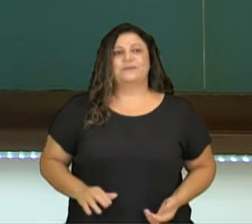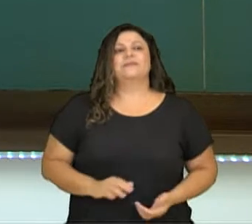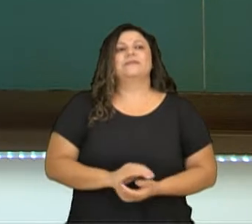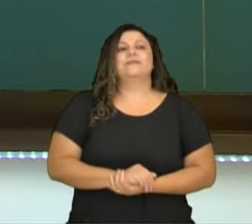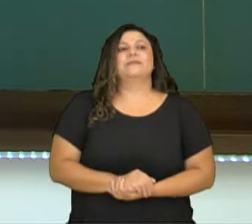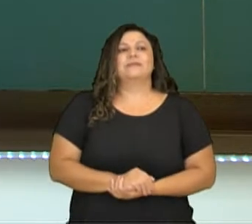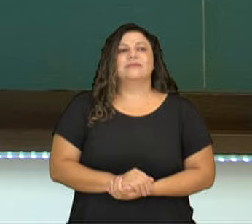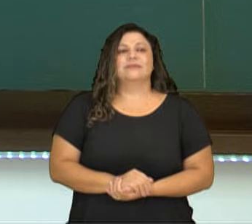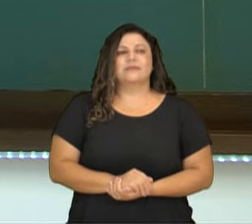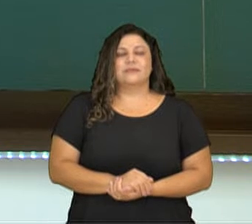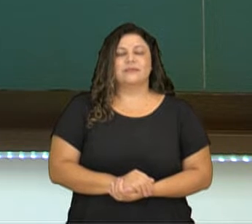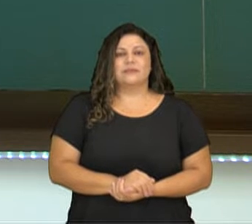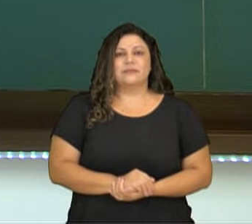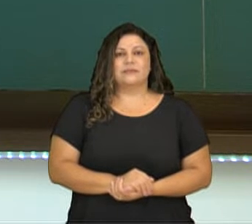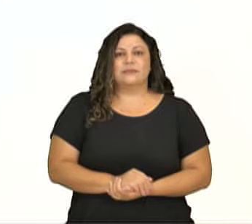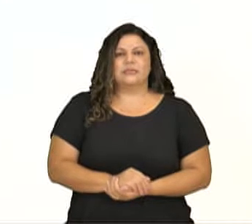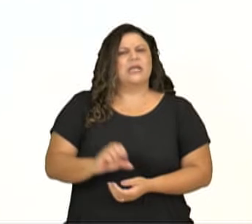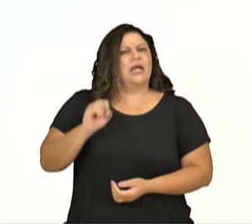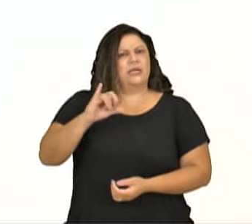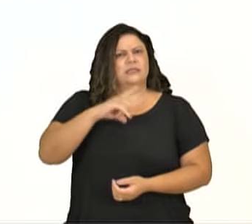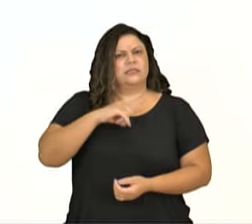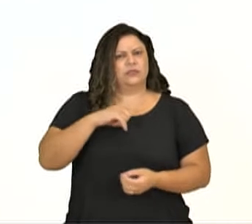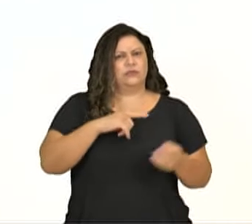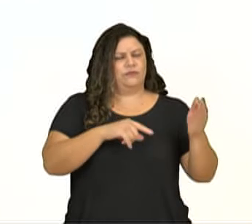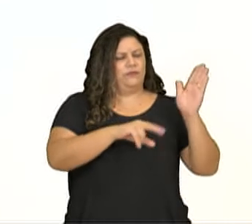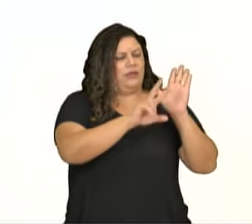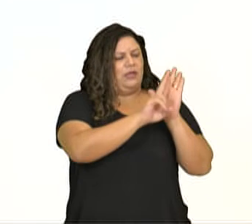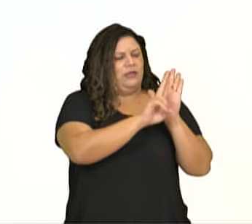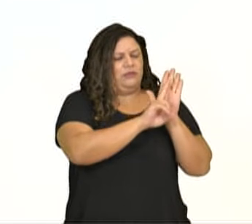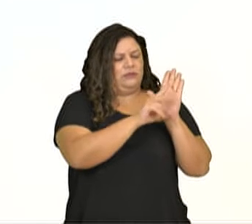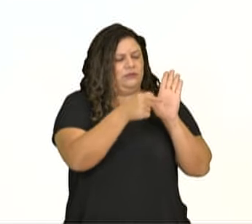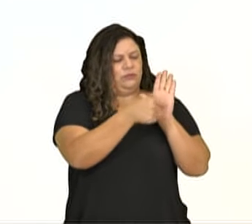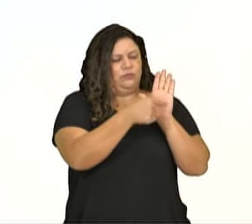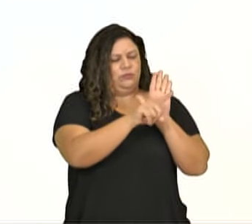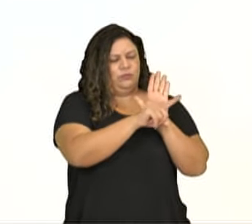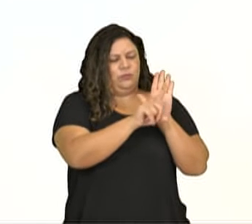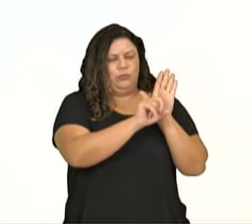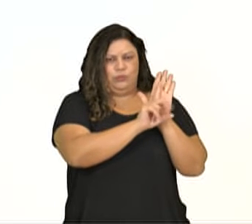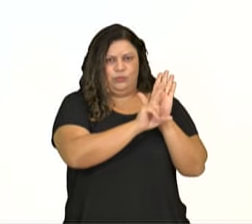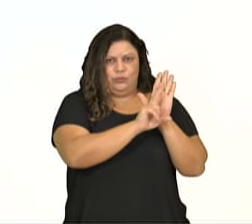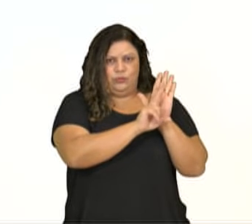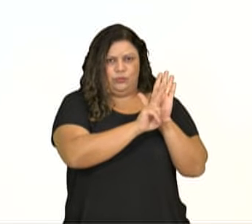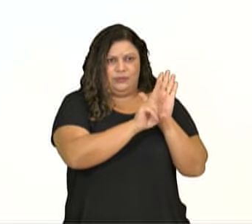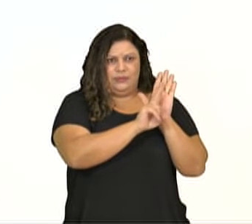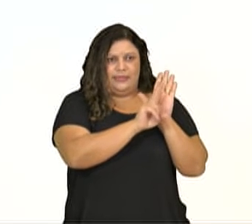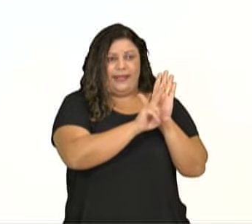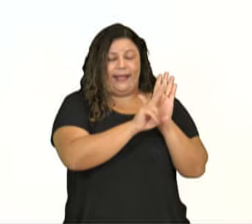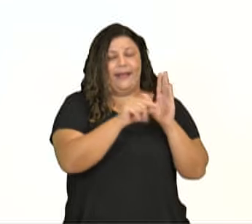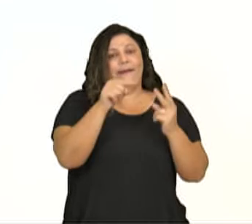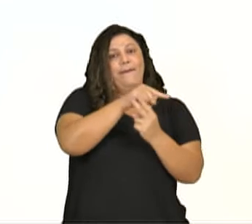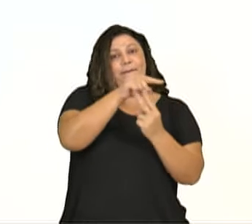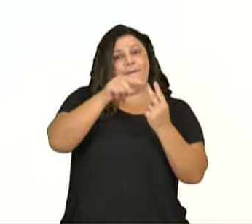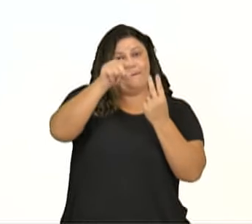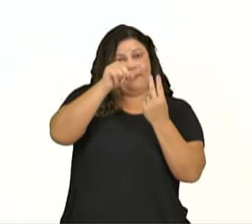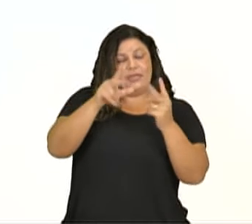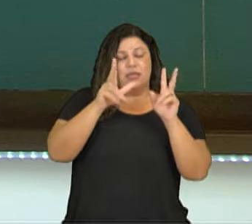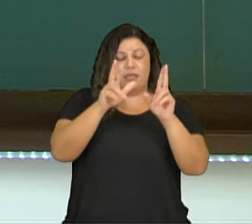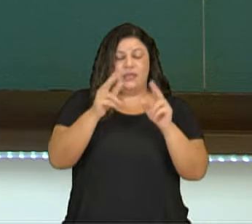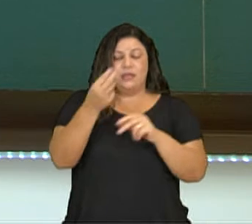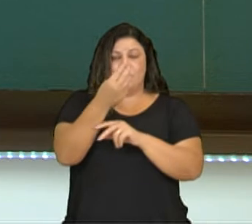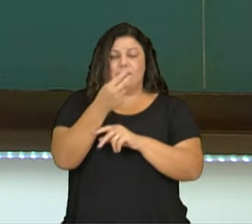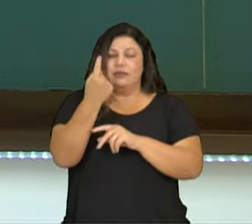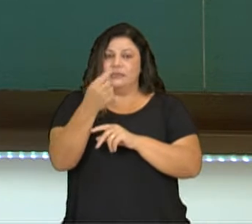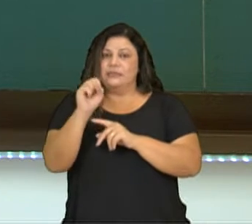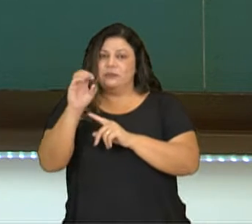radianos. Então aqui, se ele estiver no segundo quadrante, eu vou fazer π menos o ângulo, porque π equivale a 180